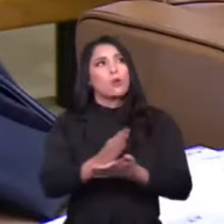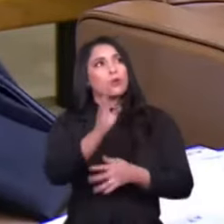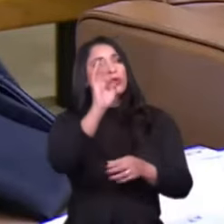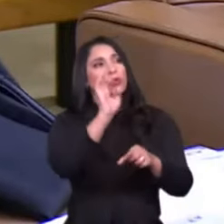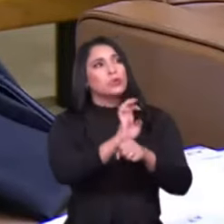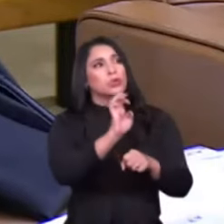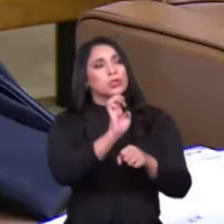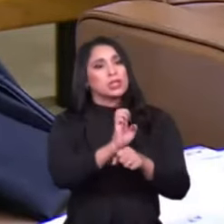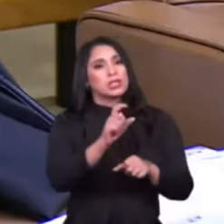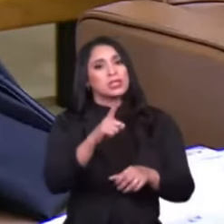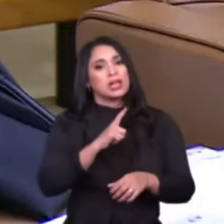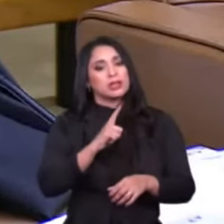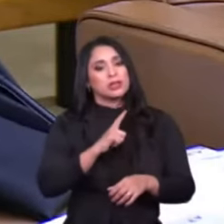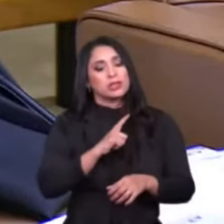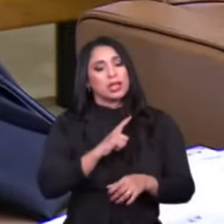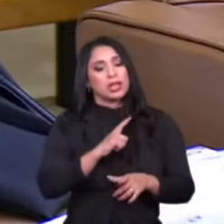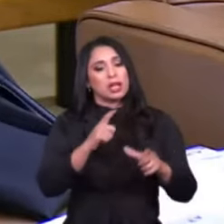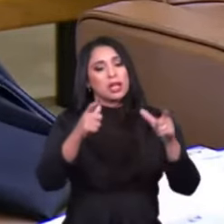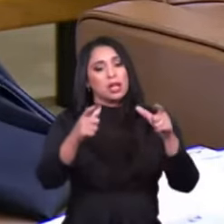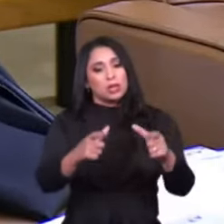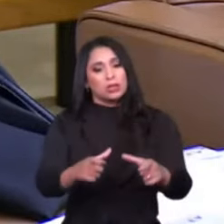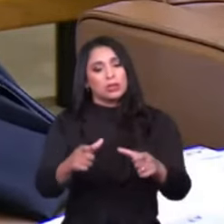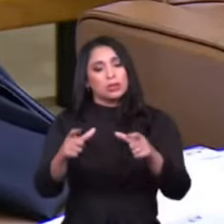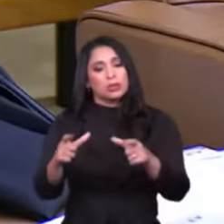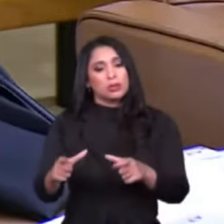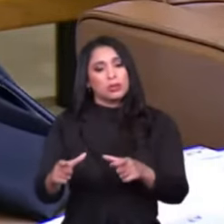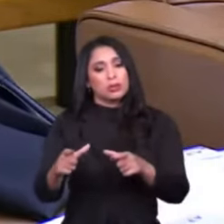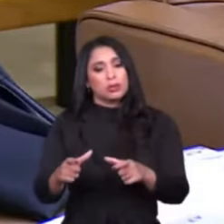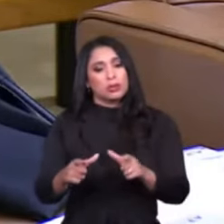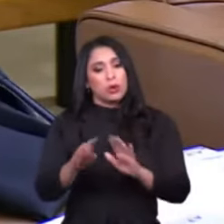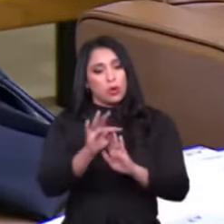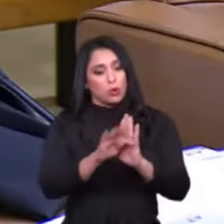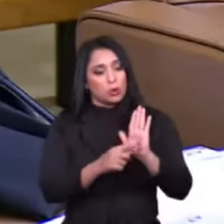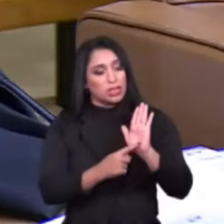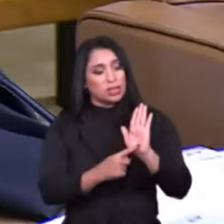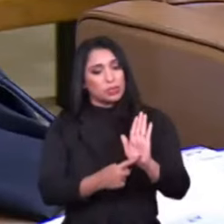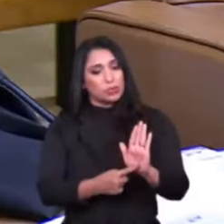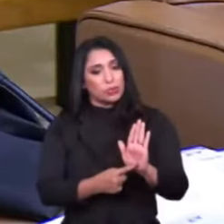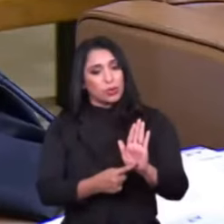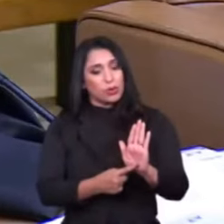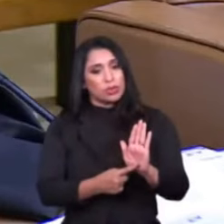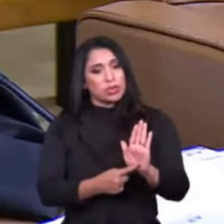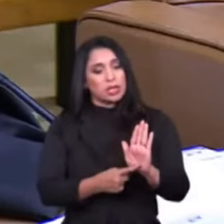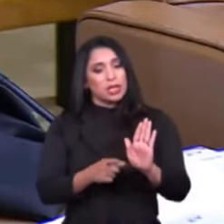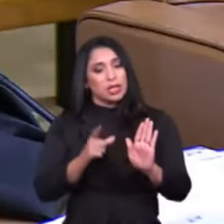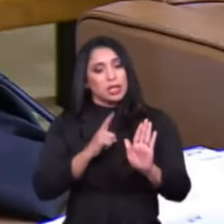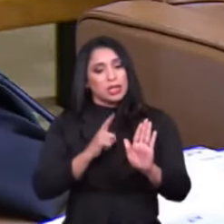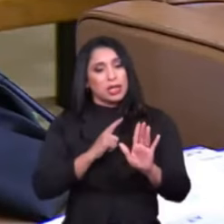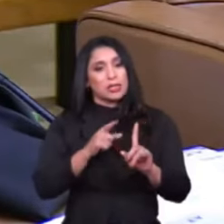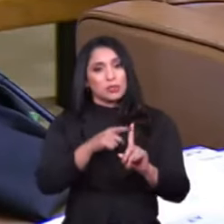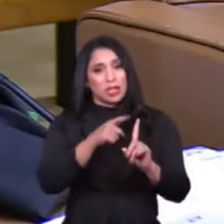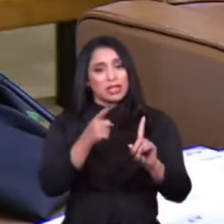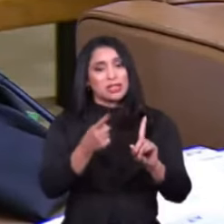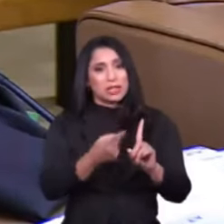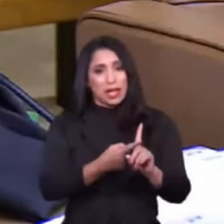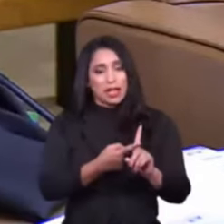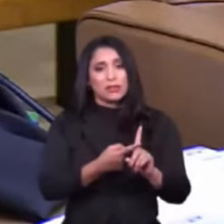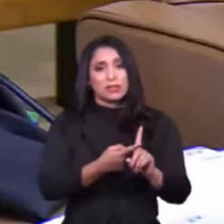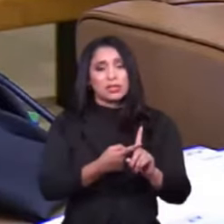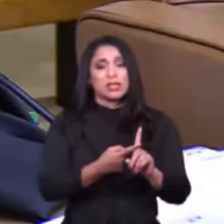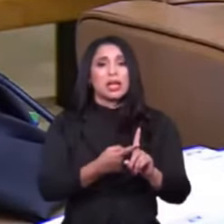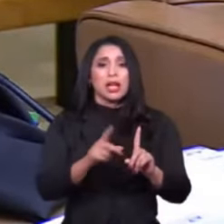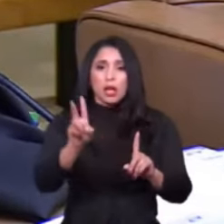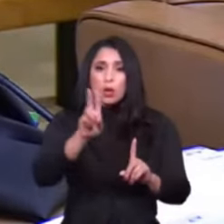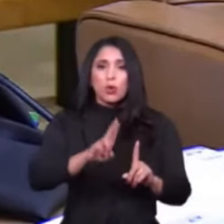os estabelecimentos foram capazes, diz o texto, de recomendar cannabis para mulheres grávidas